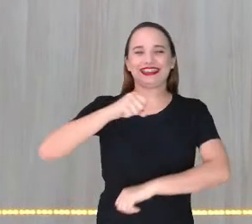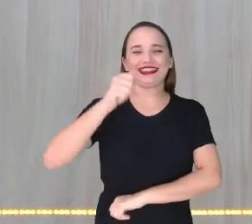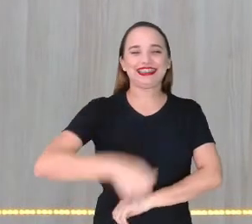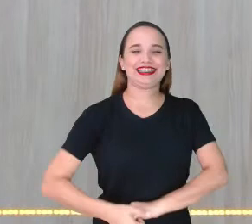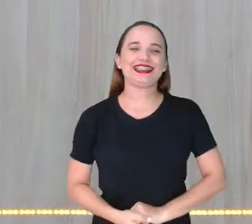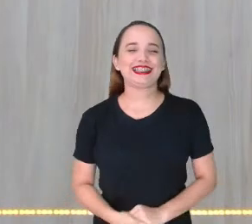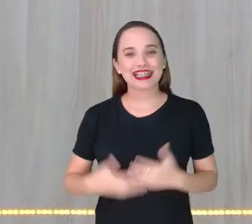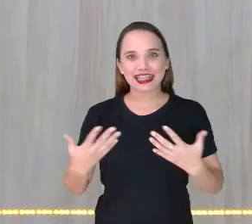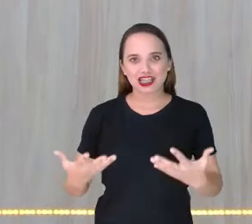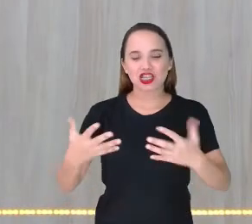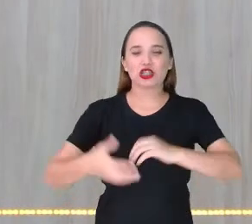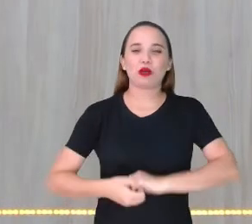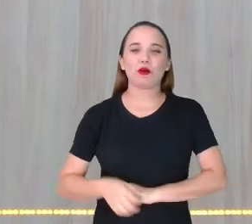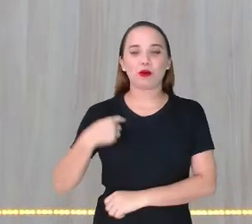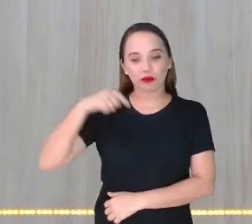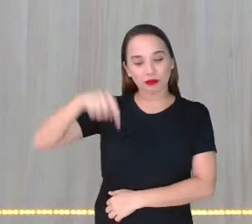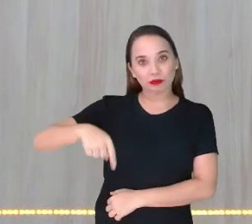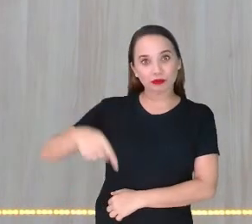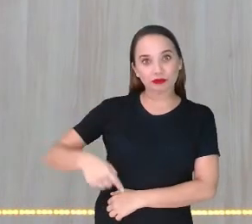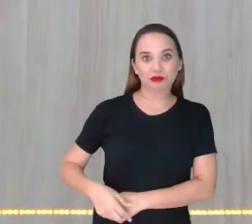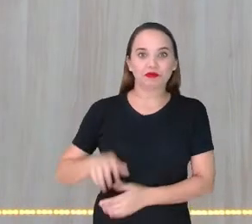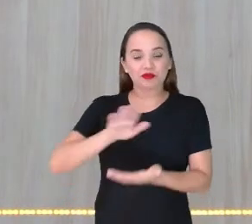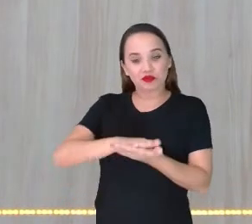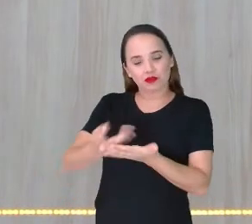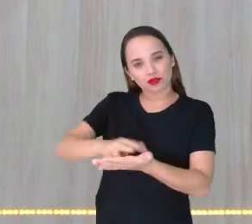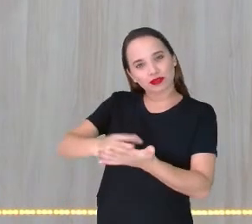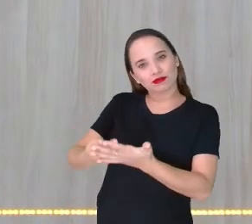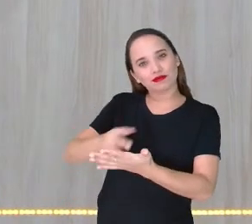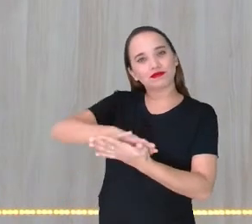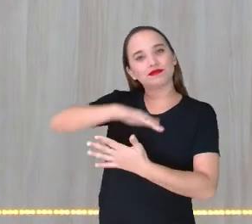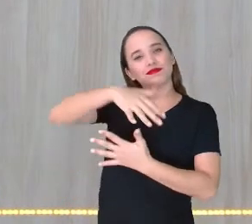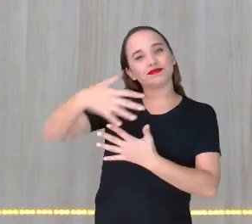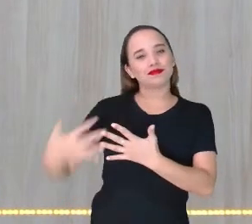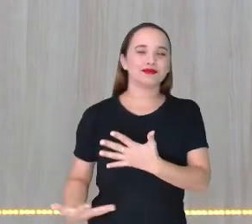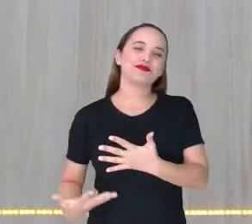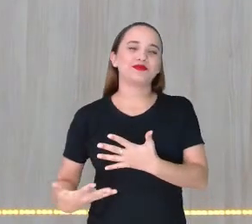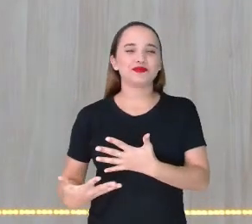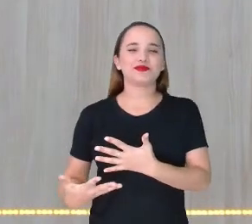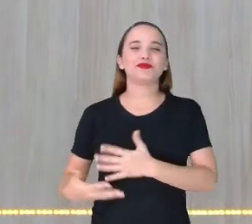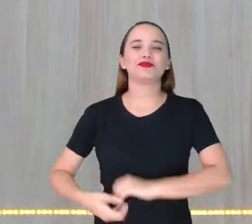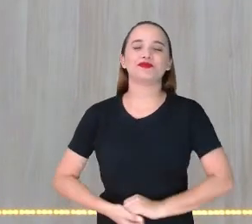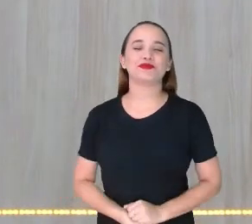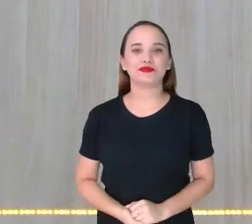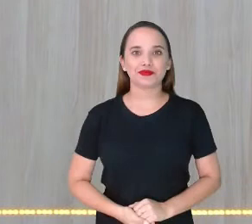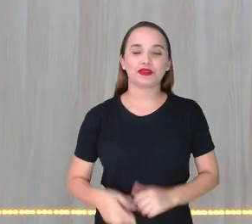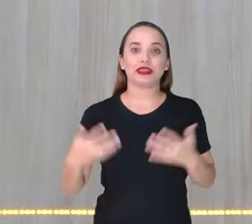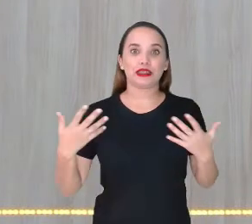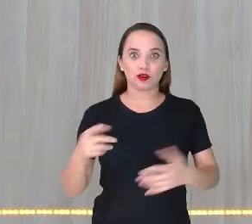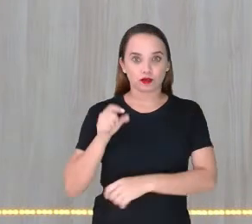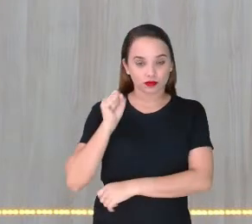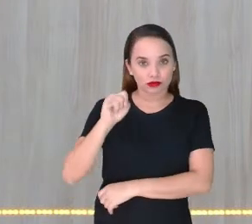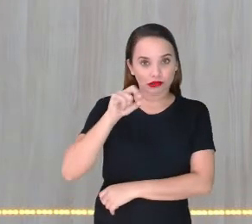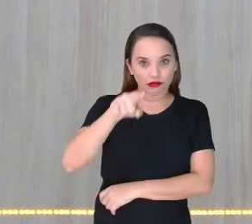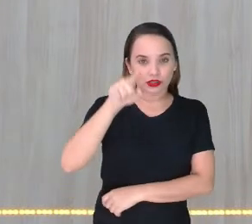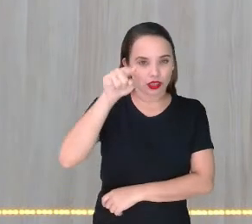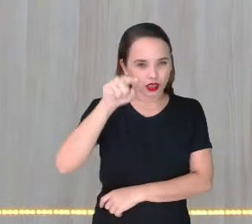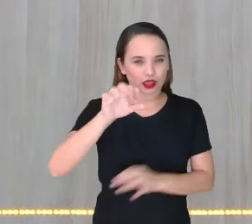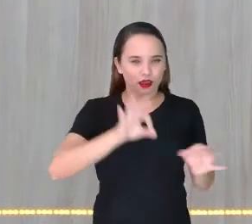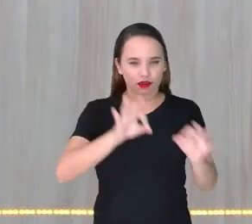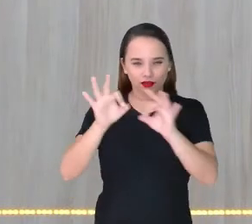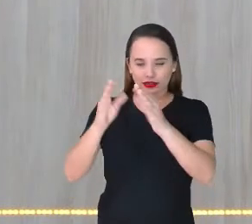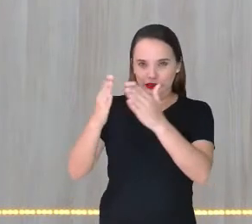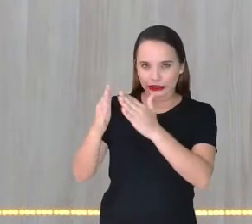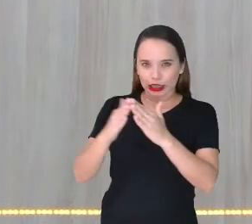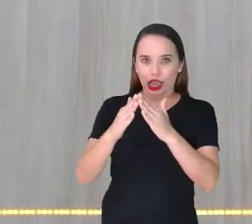nessa, tá bom? Então, ela está aqui fazendo a tradução simultânea para a língua brasileira de sinais. Então, você que está em casa,